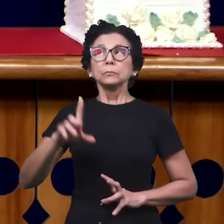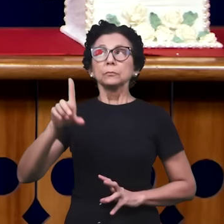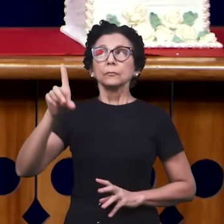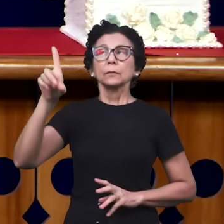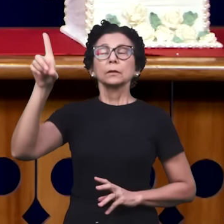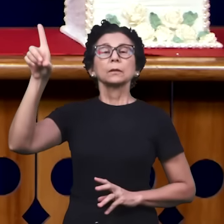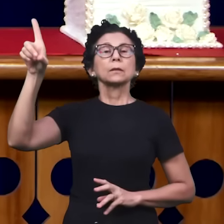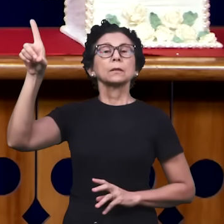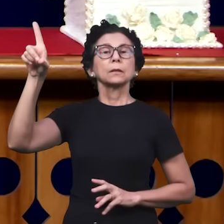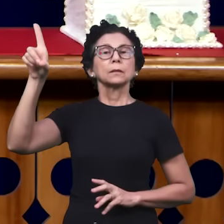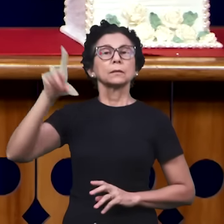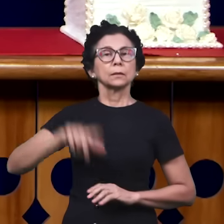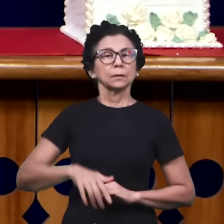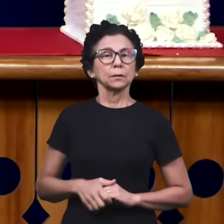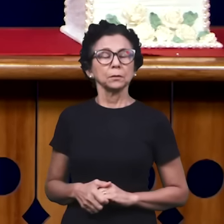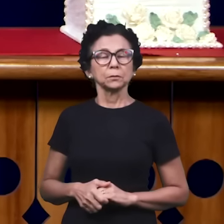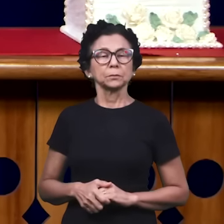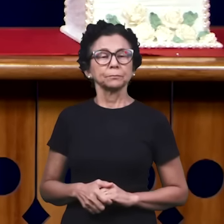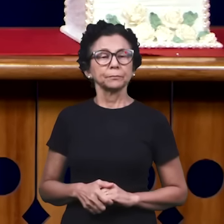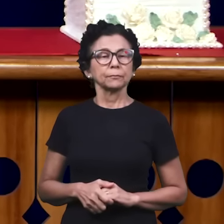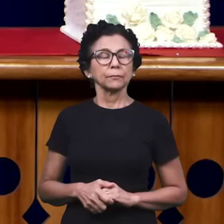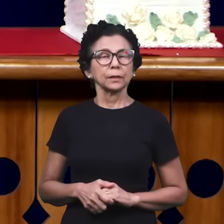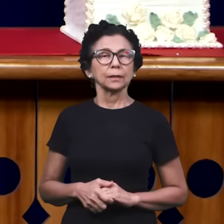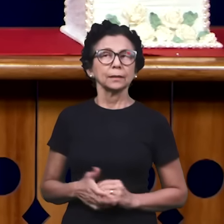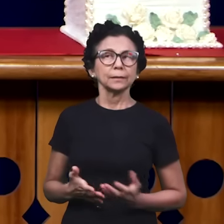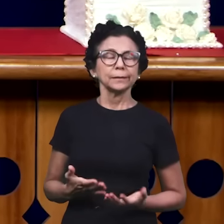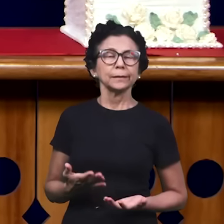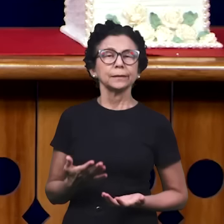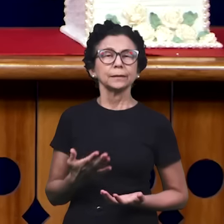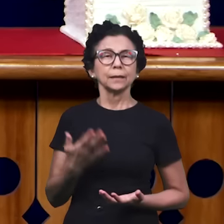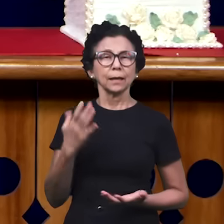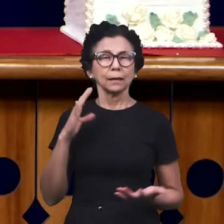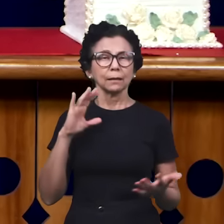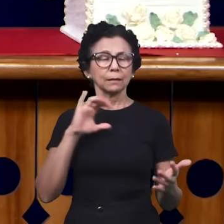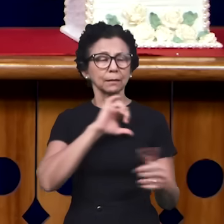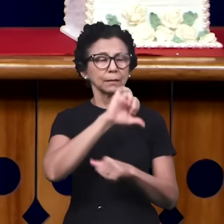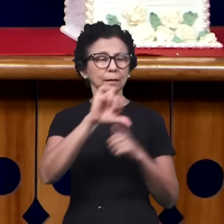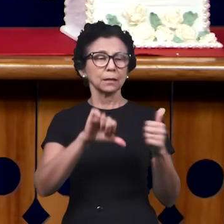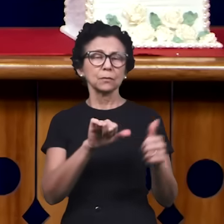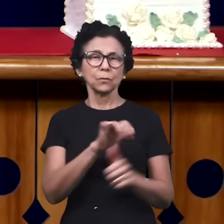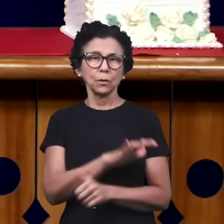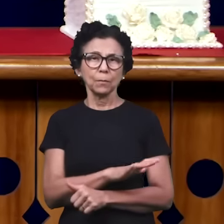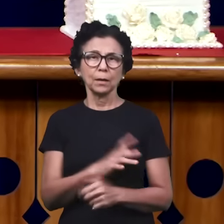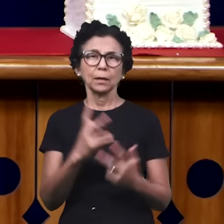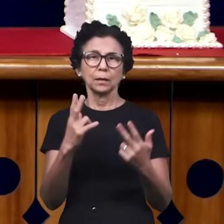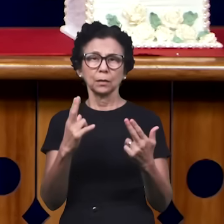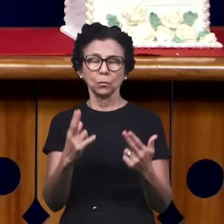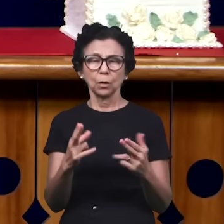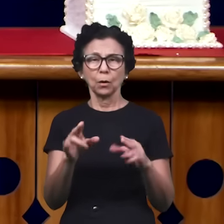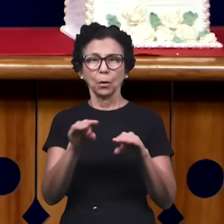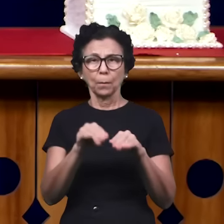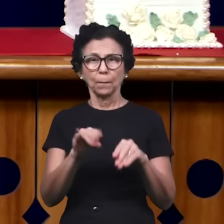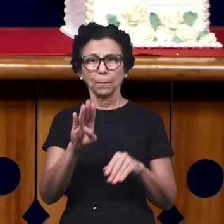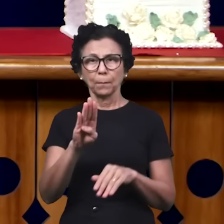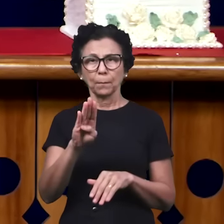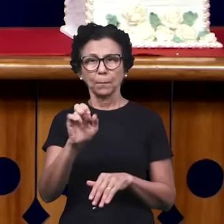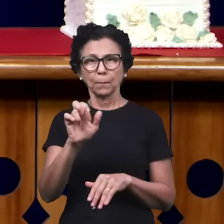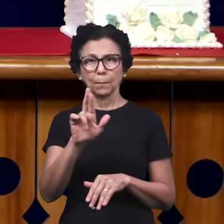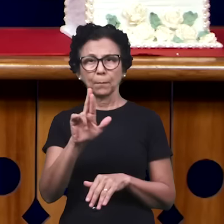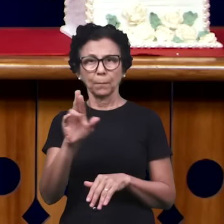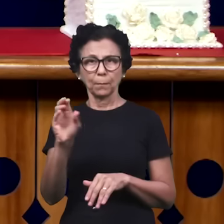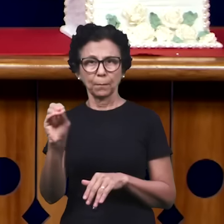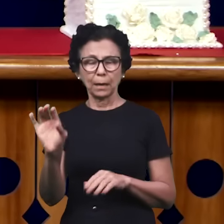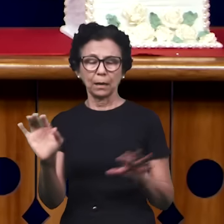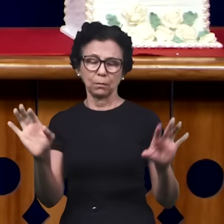Deus, Ele quer fazer de nós como o oleiro faz com barro. Imagina os irmãos que o barro, ele vai tomar forma